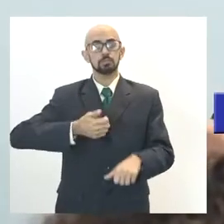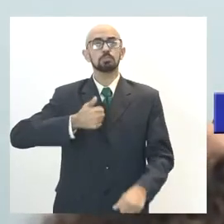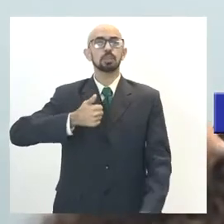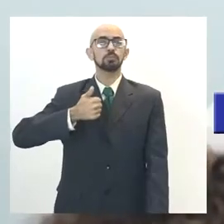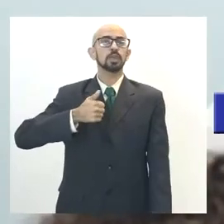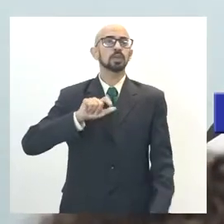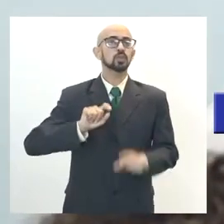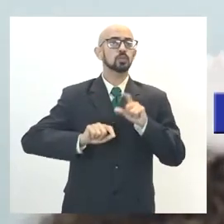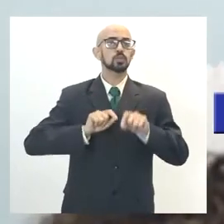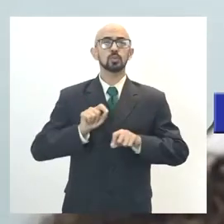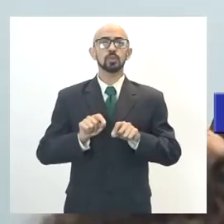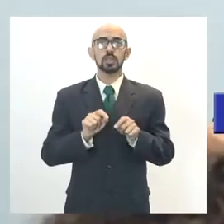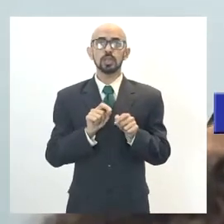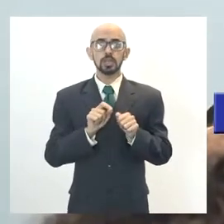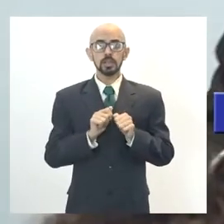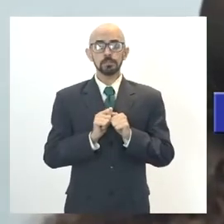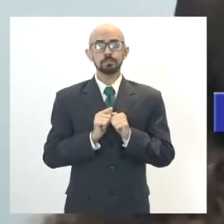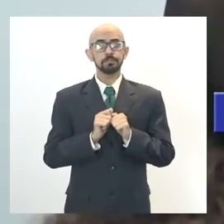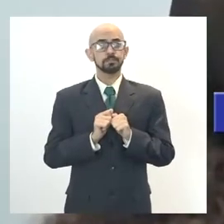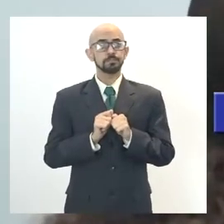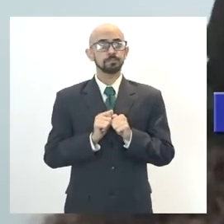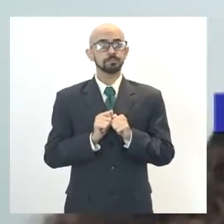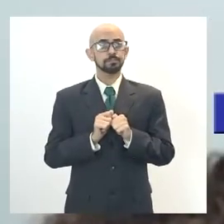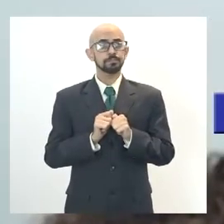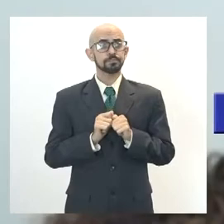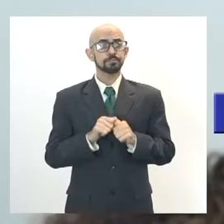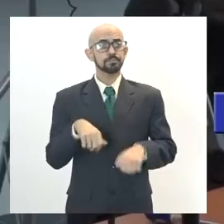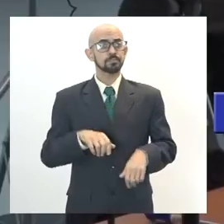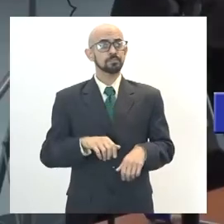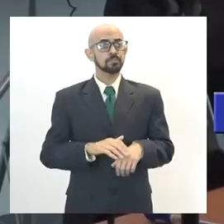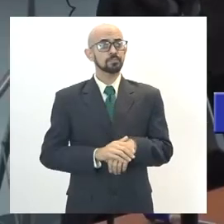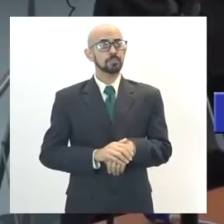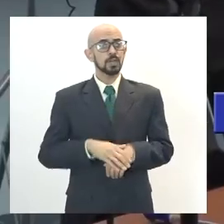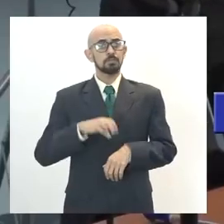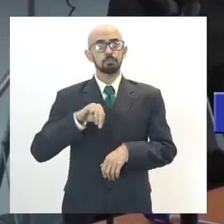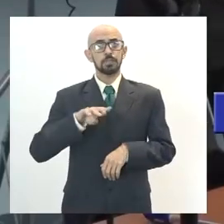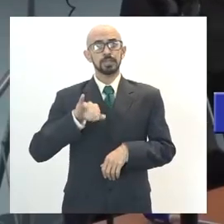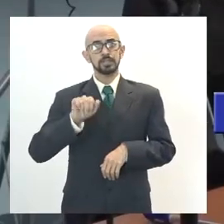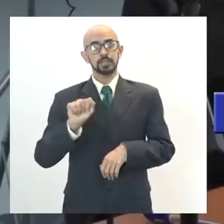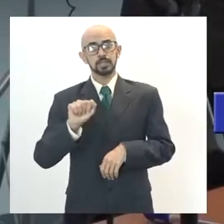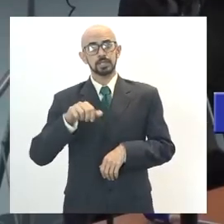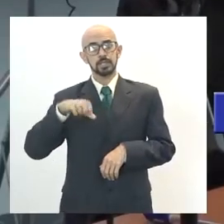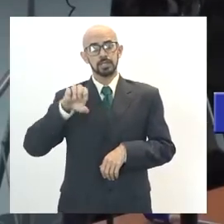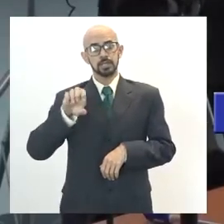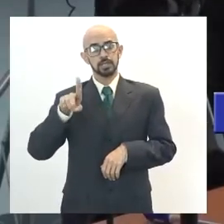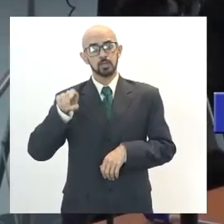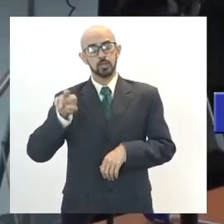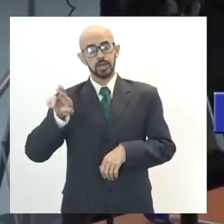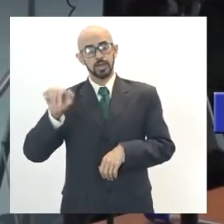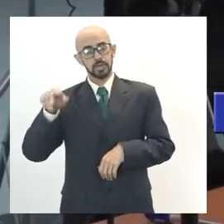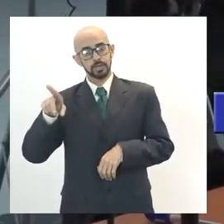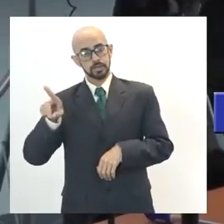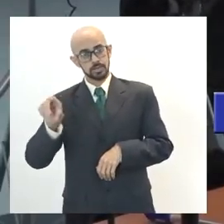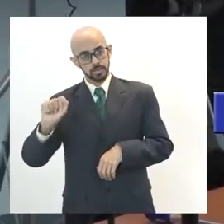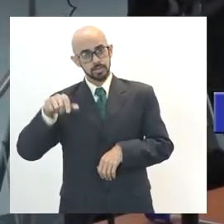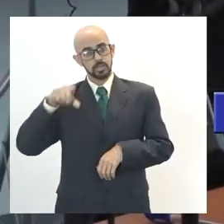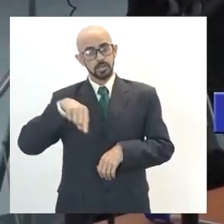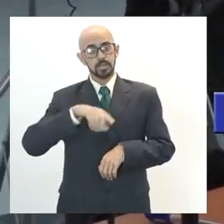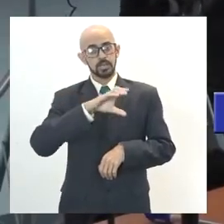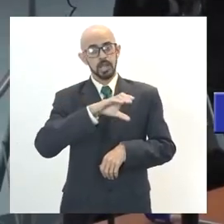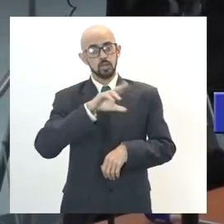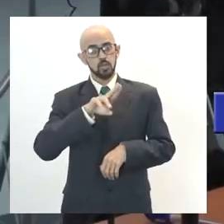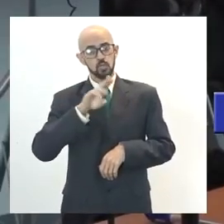Deixa eu ver o cliente não tem a vice-presidente da Cut a Maria Eduarda para que ela Central Única dos